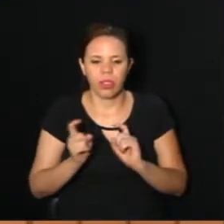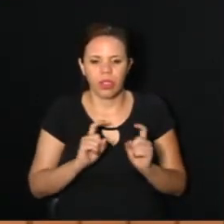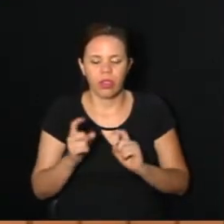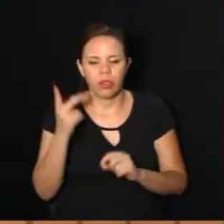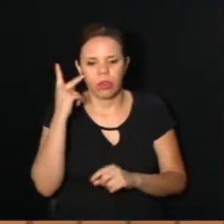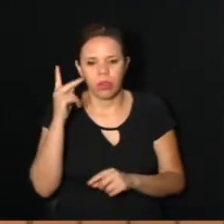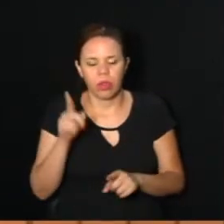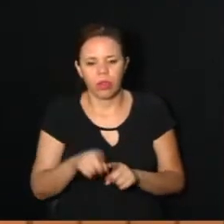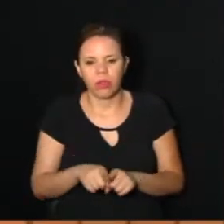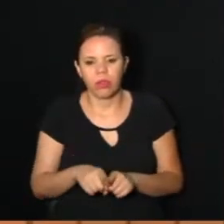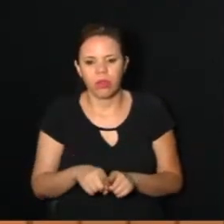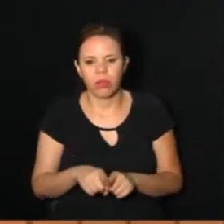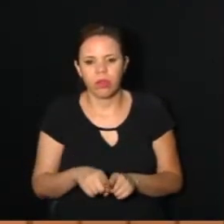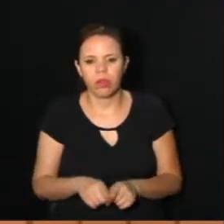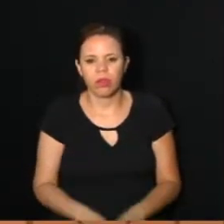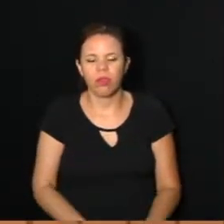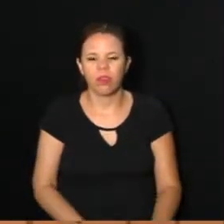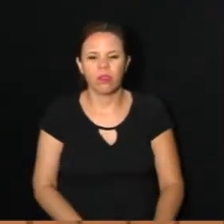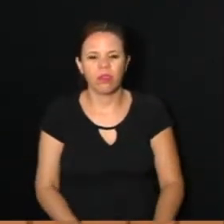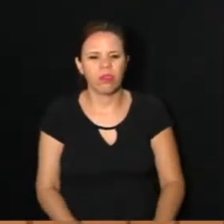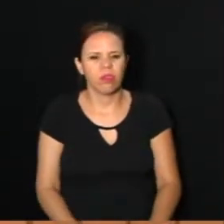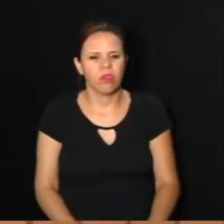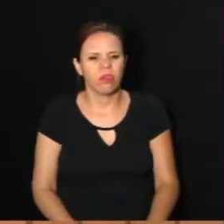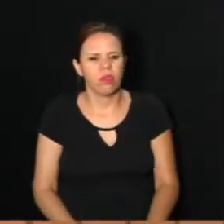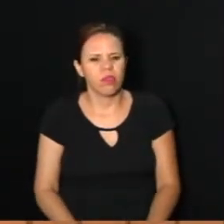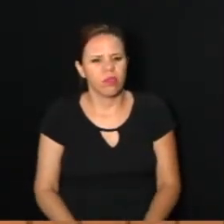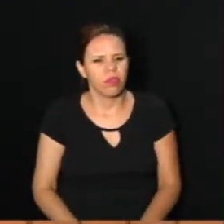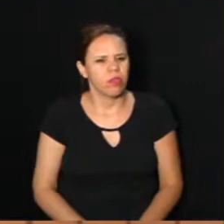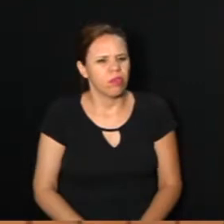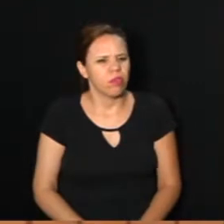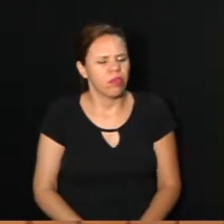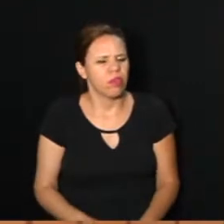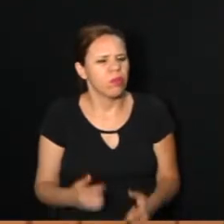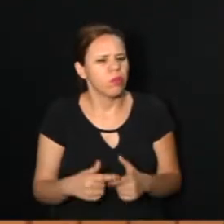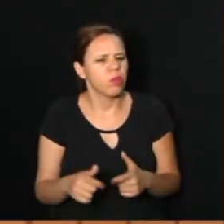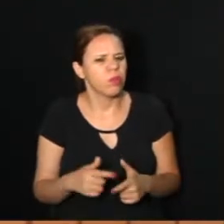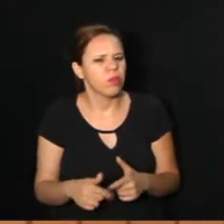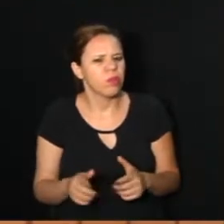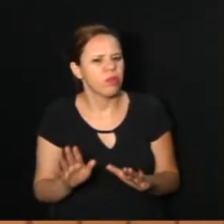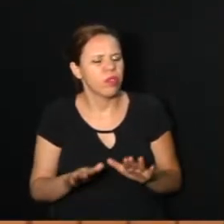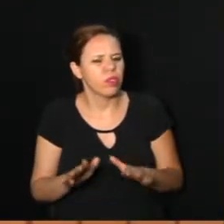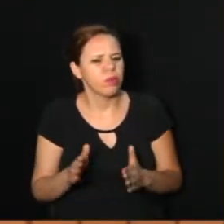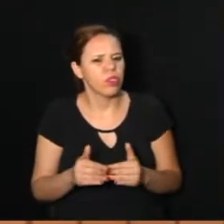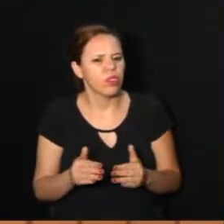que acompanhou várias vezes, porque tinha sempre esse problema e às vezes pedia para